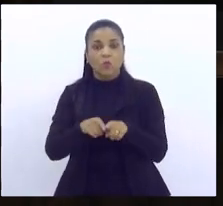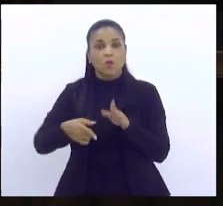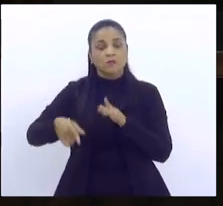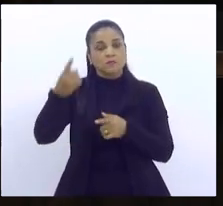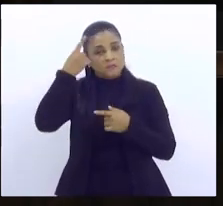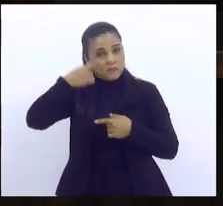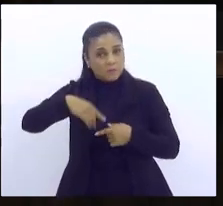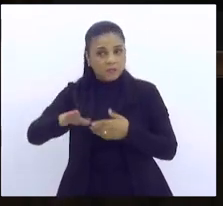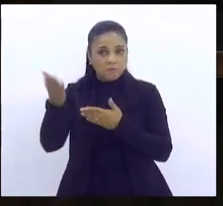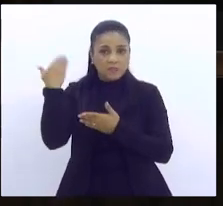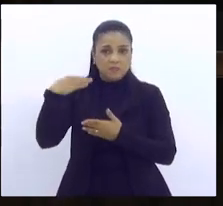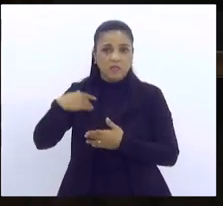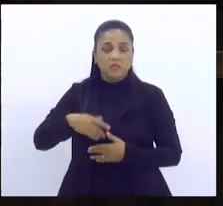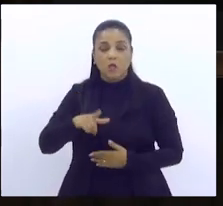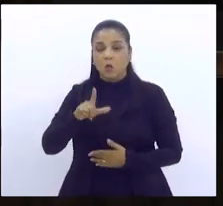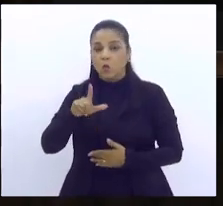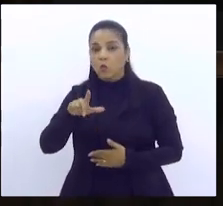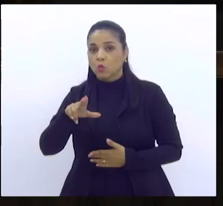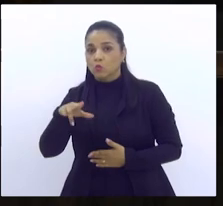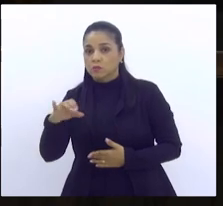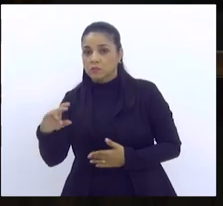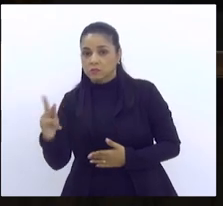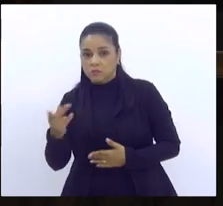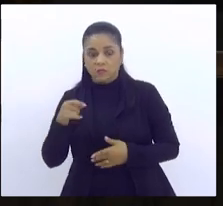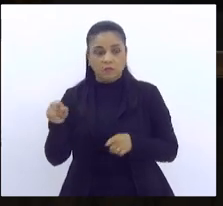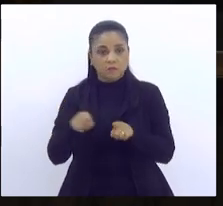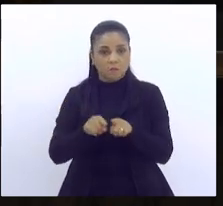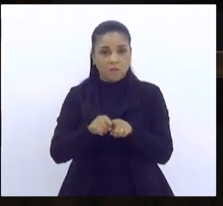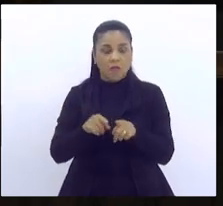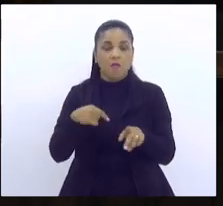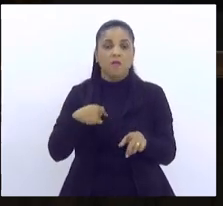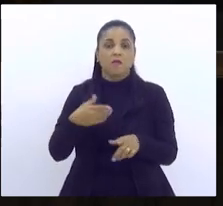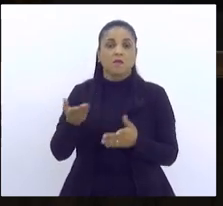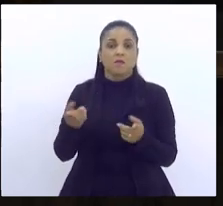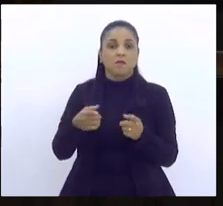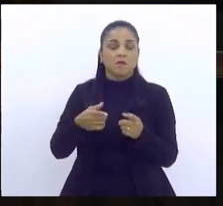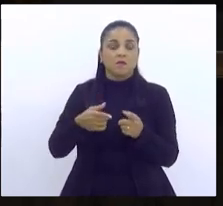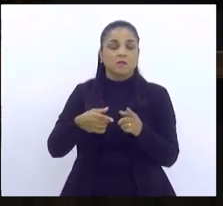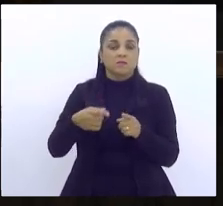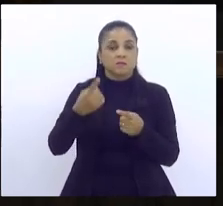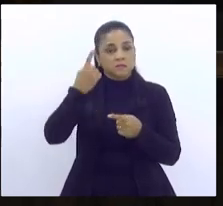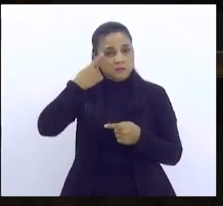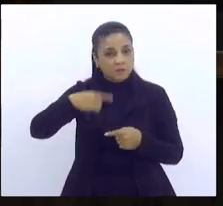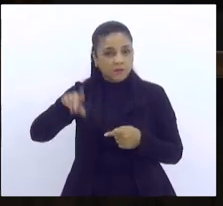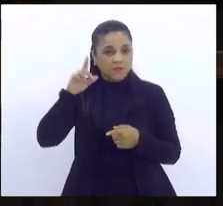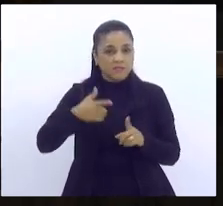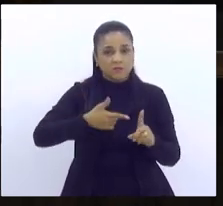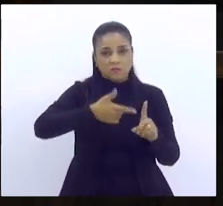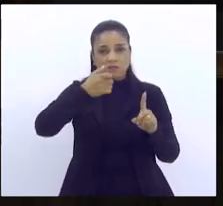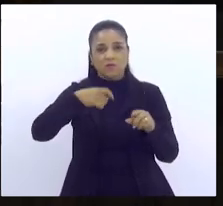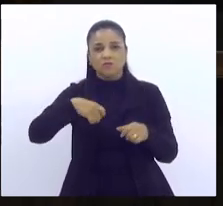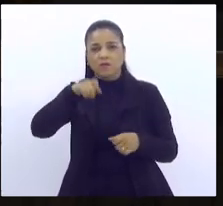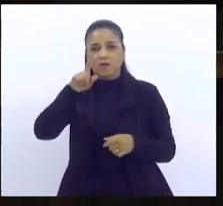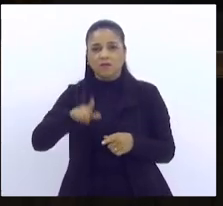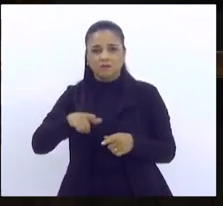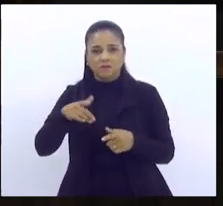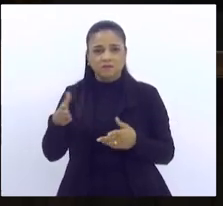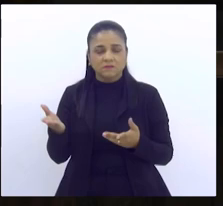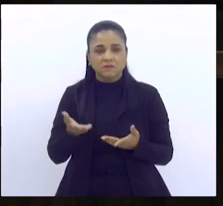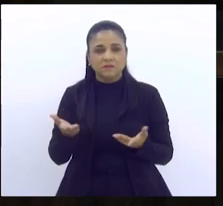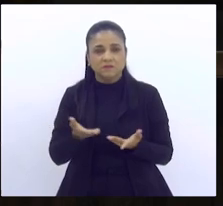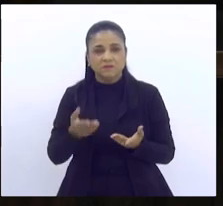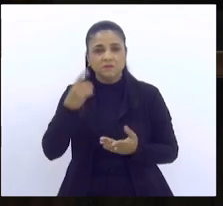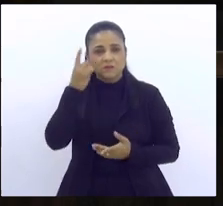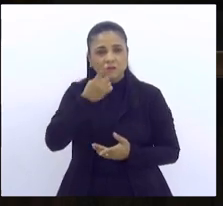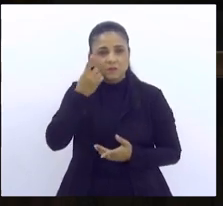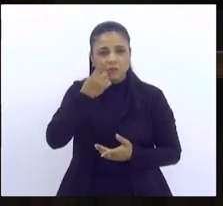Paulo Rangel, há uma semana atrás, quase teve a vida também ceifada num assalto. E se a gente parar aqui para ficar relembrando, nos